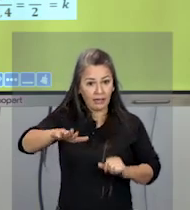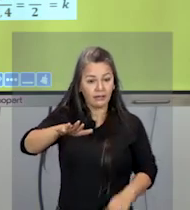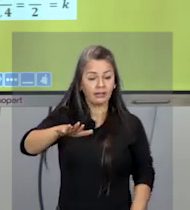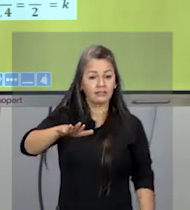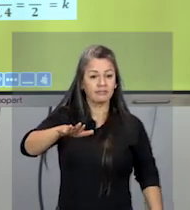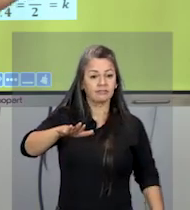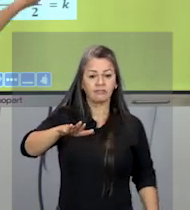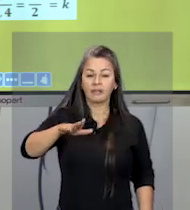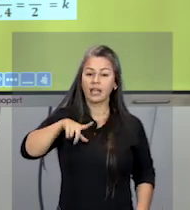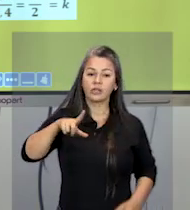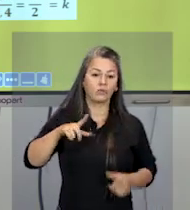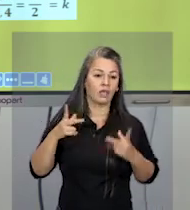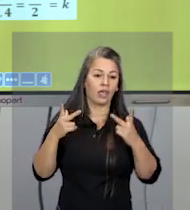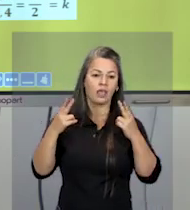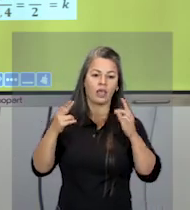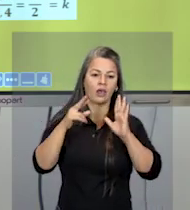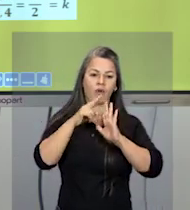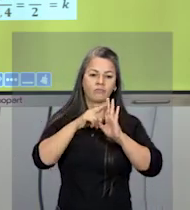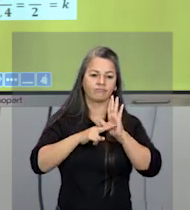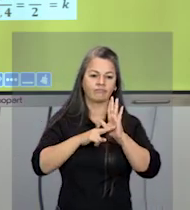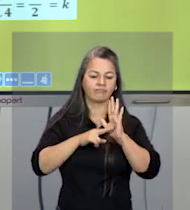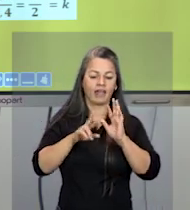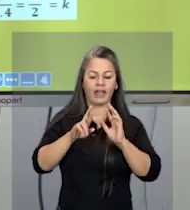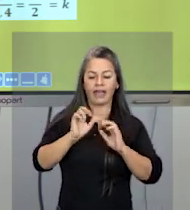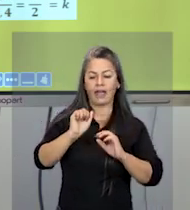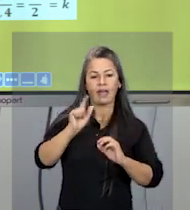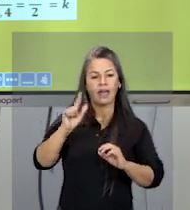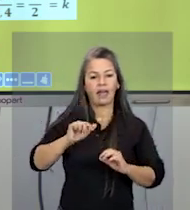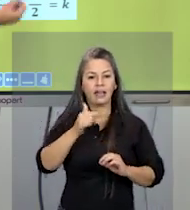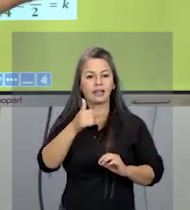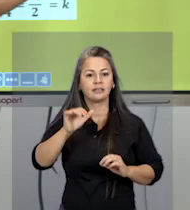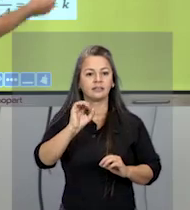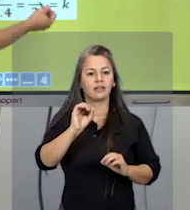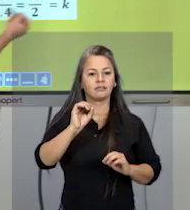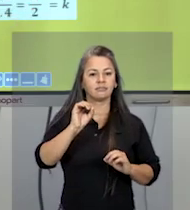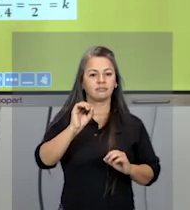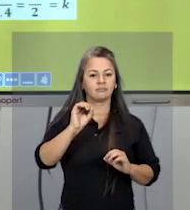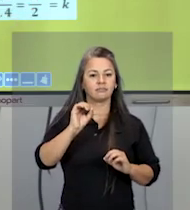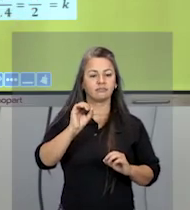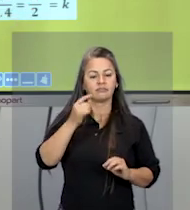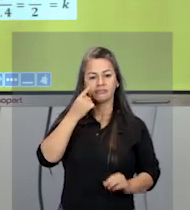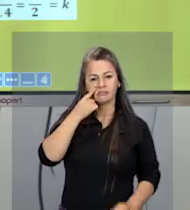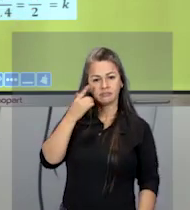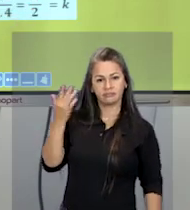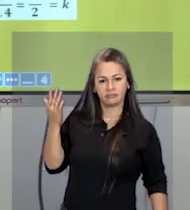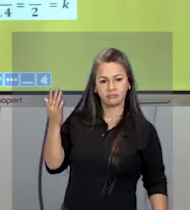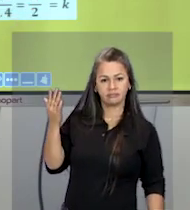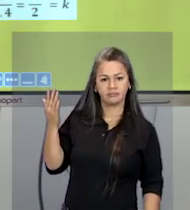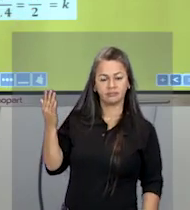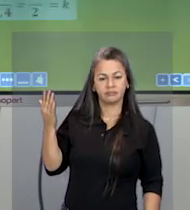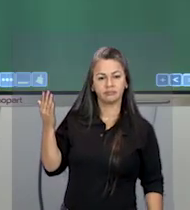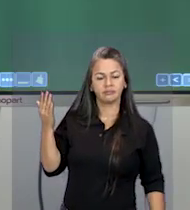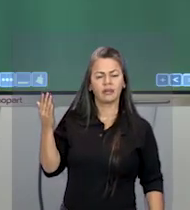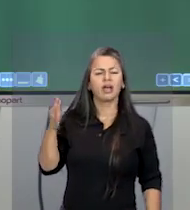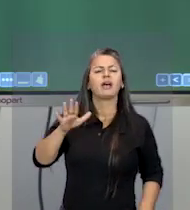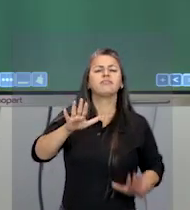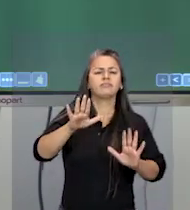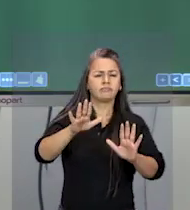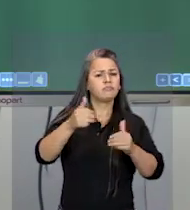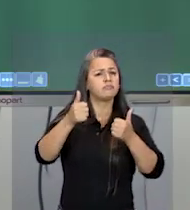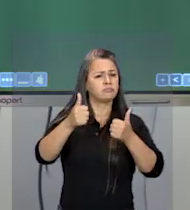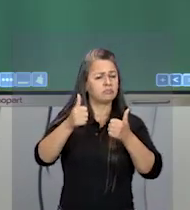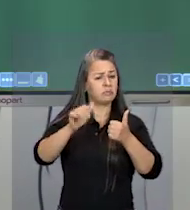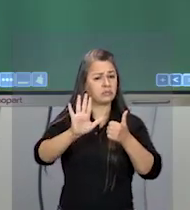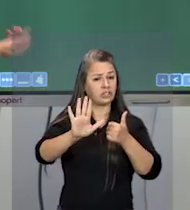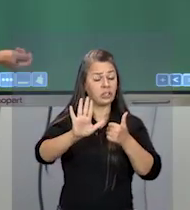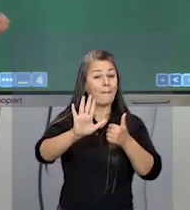não segue essa mesma razão de semelhança entre os lados. Então 1/4 diferente para 1/2. Tá, professor, eu já vi